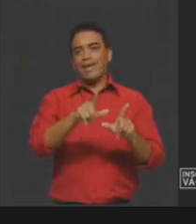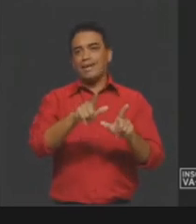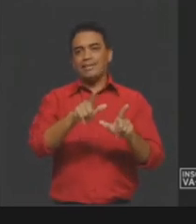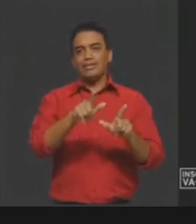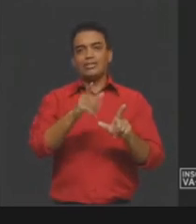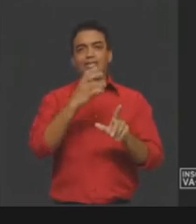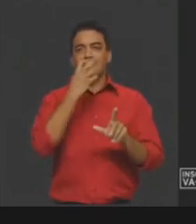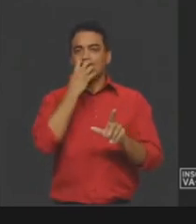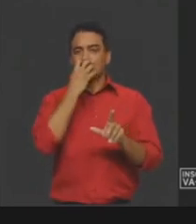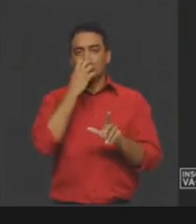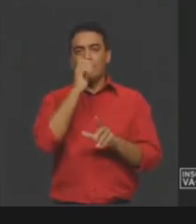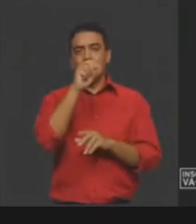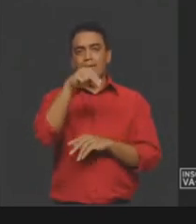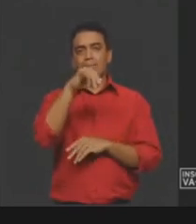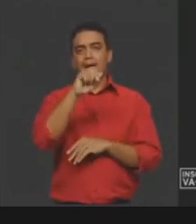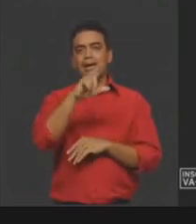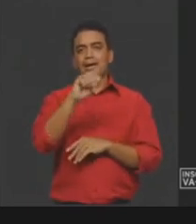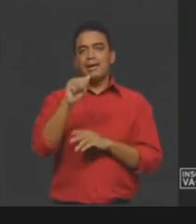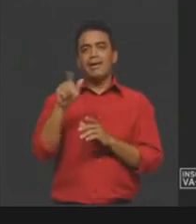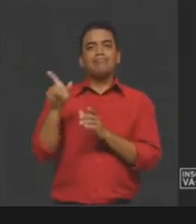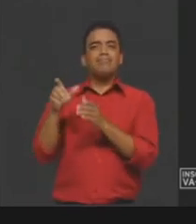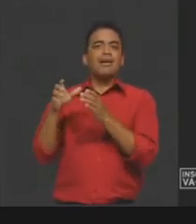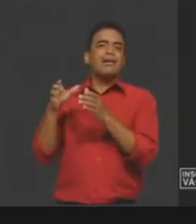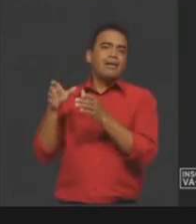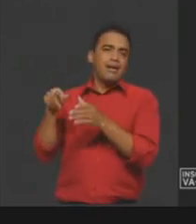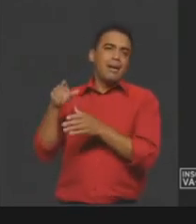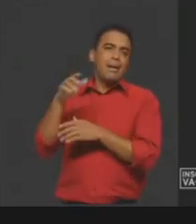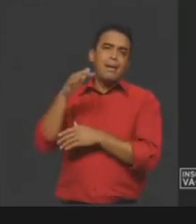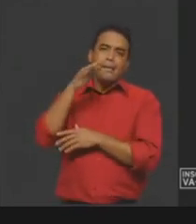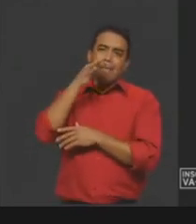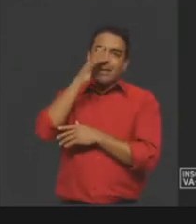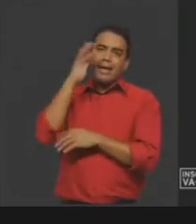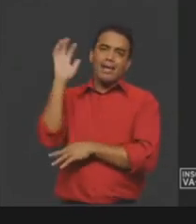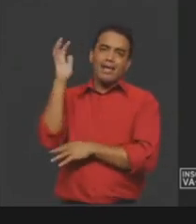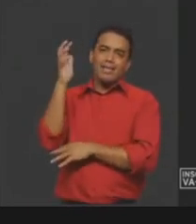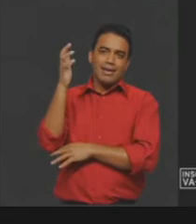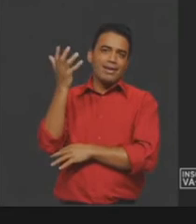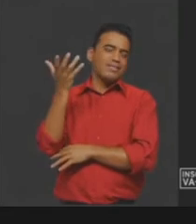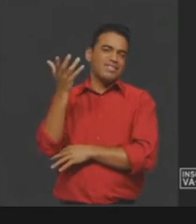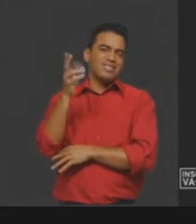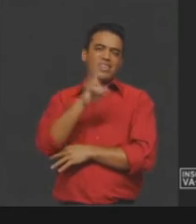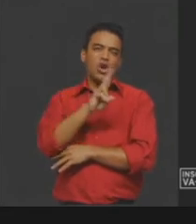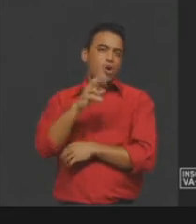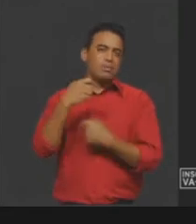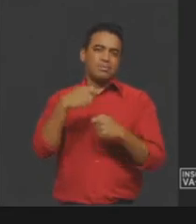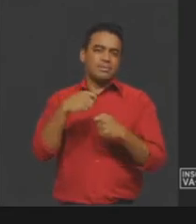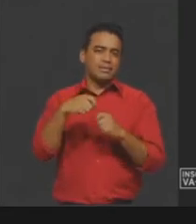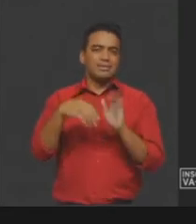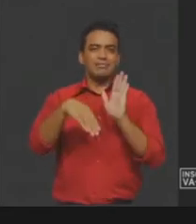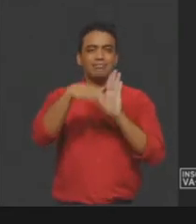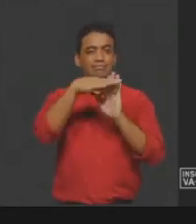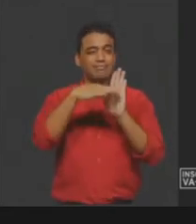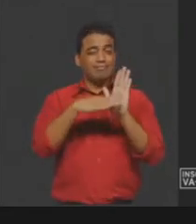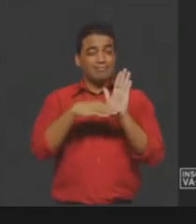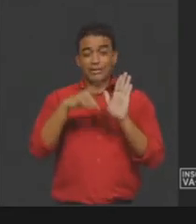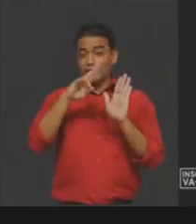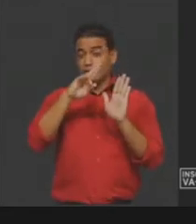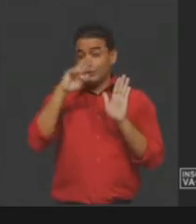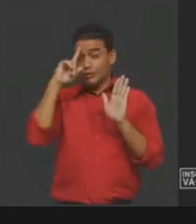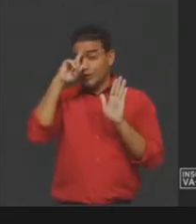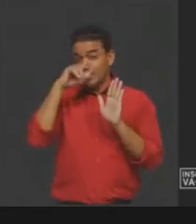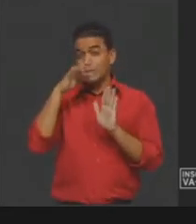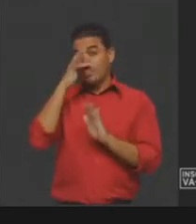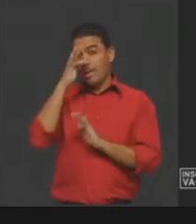reino do cachorro, reino animalia, e o da seringueira, plantae. Não é para ler esses nomes difíceis aqui não, que a classificação das plantas não é fácil mesmo. É só para